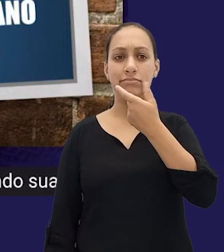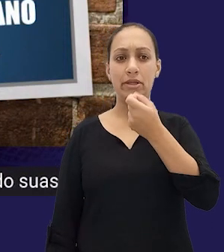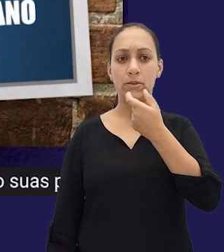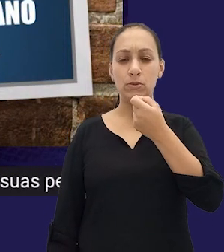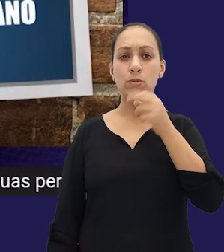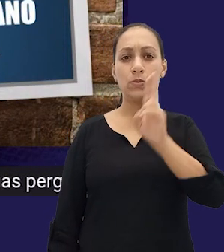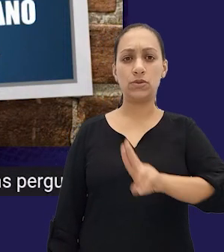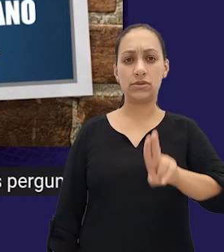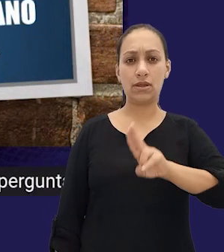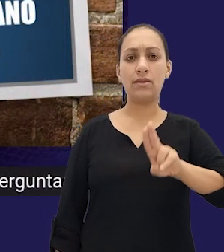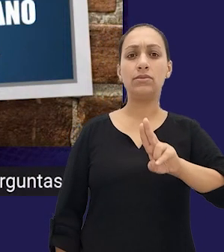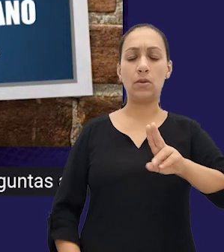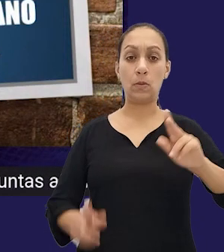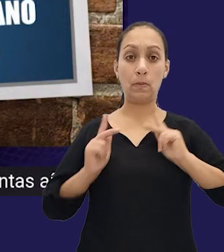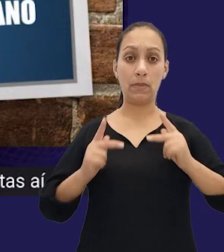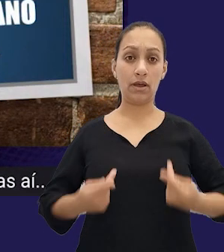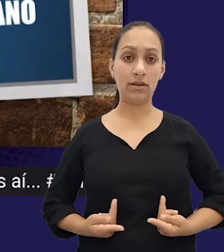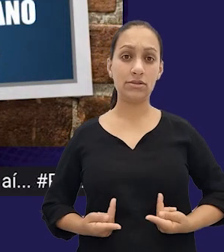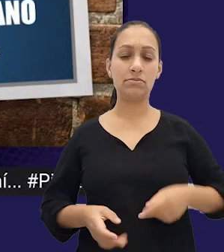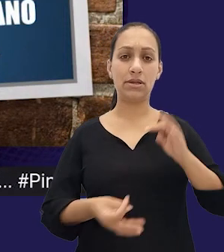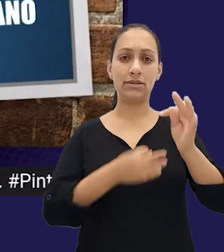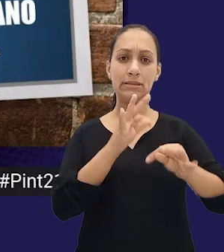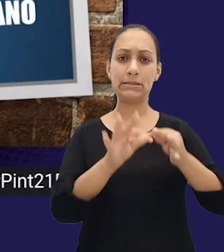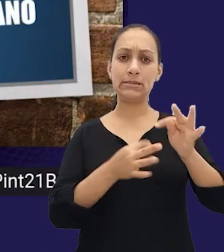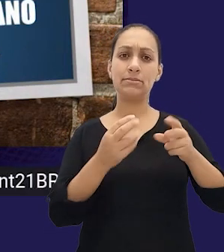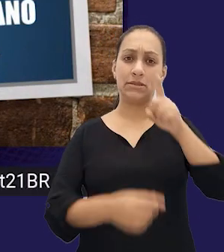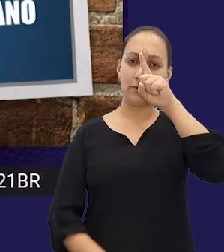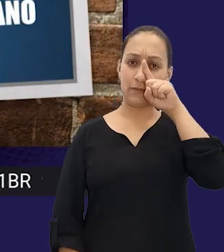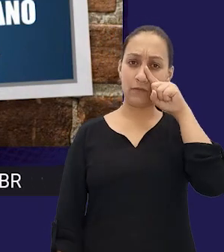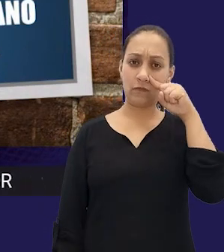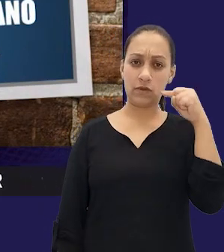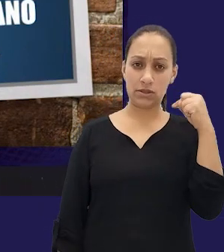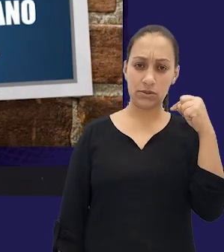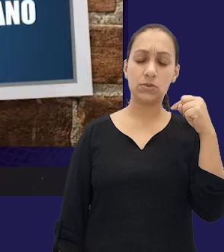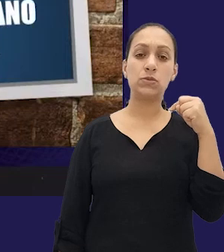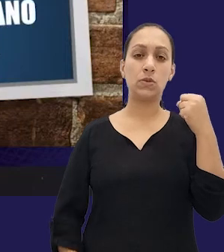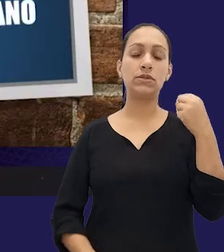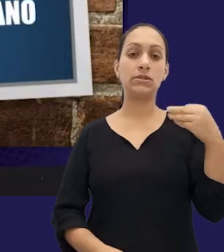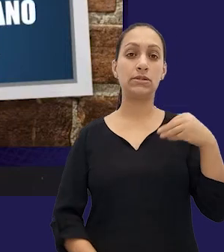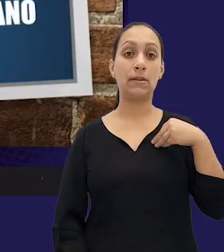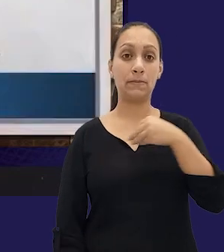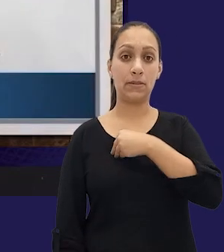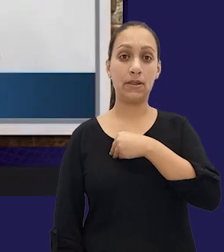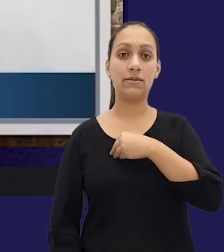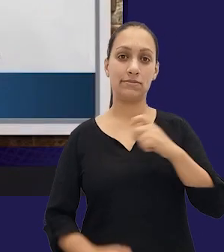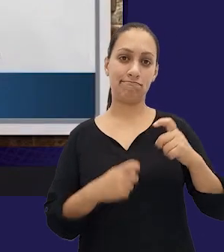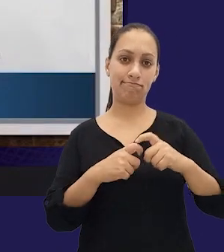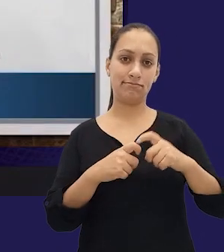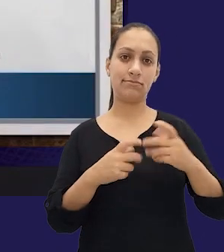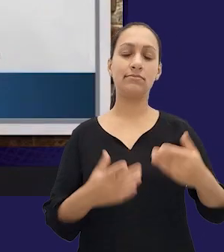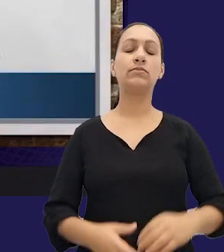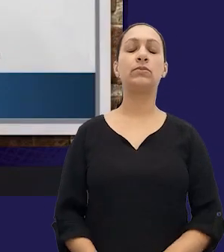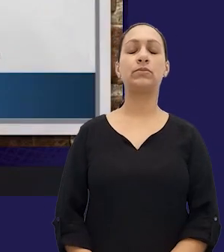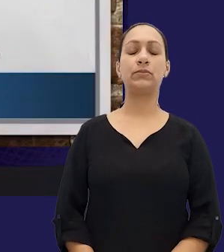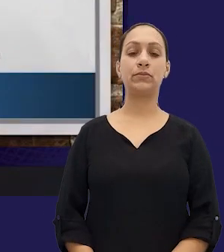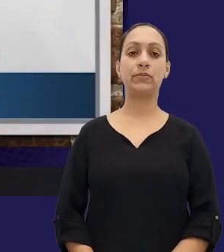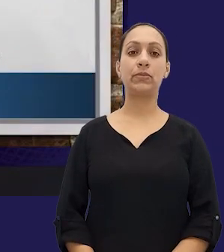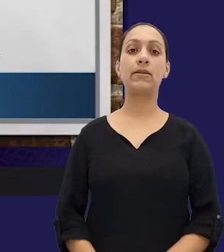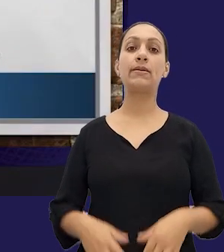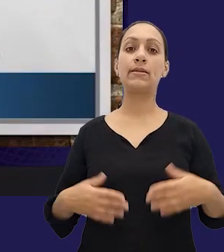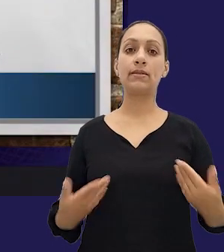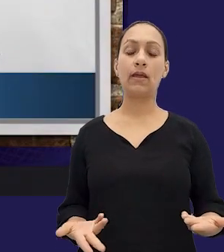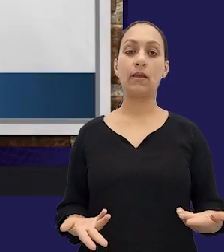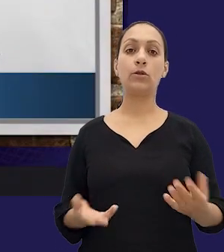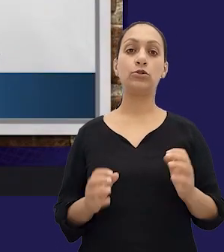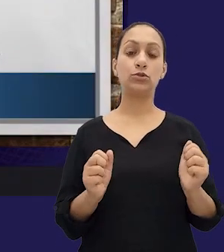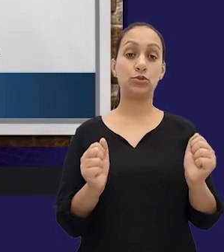utilizadas para consumo humano, para tratamento de infecções clínicas, né. Então,